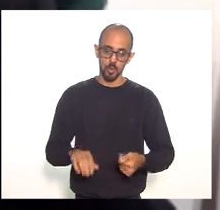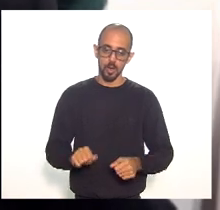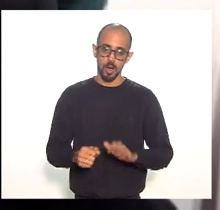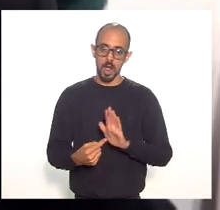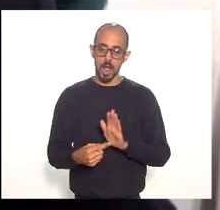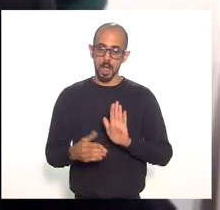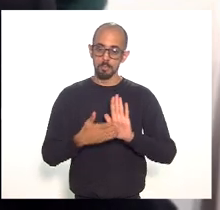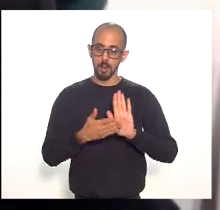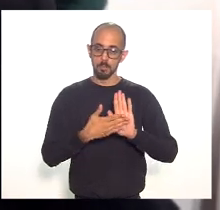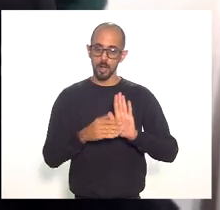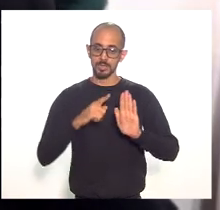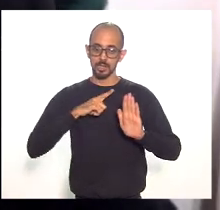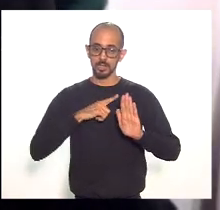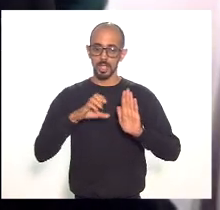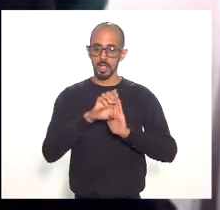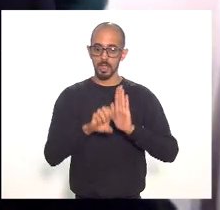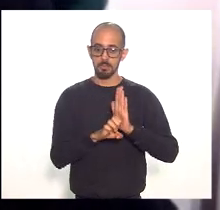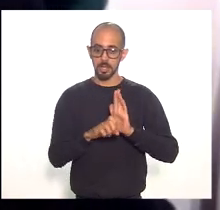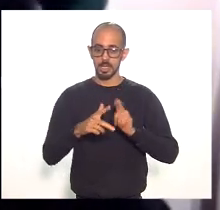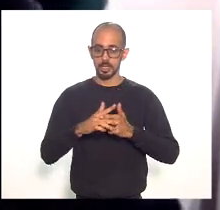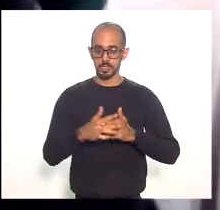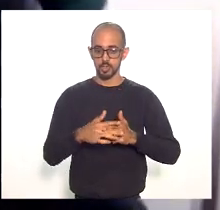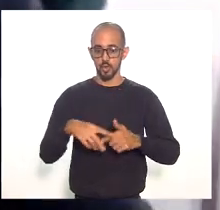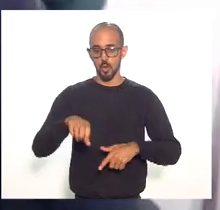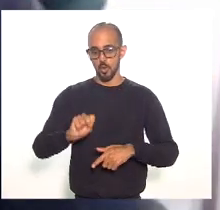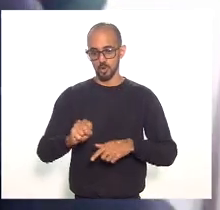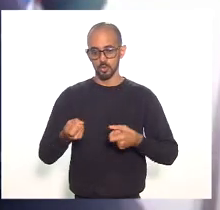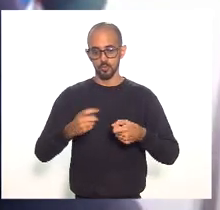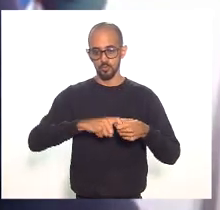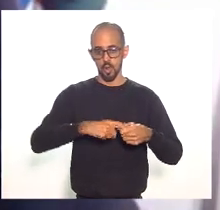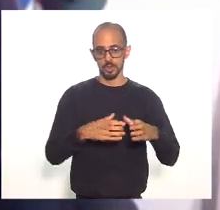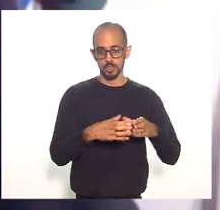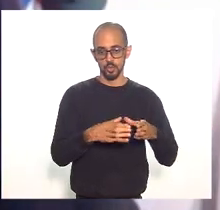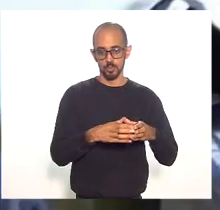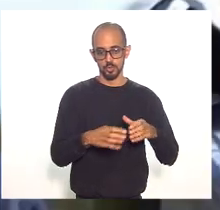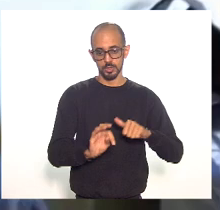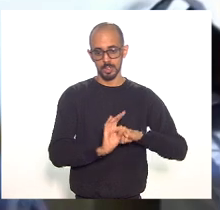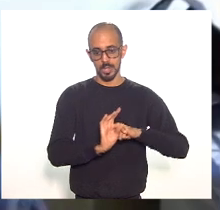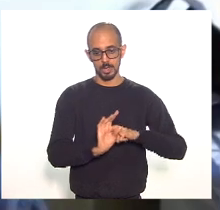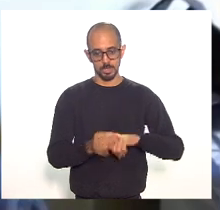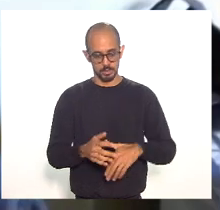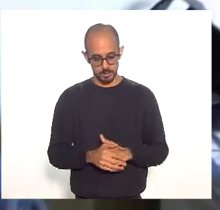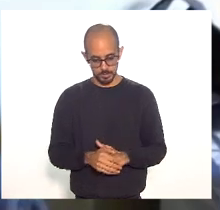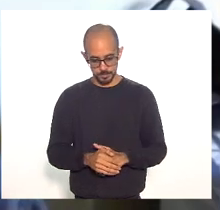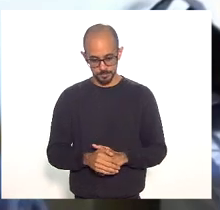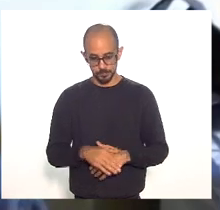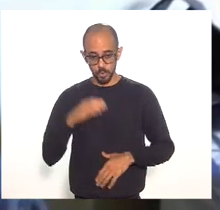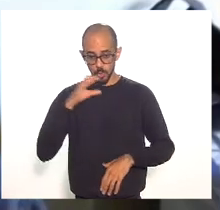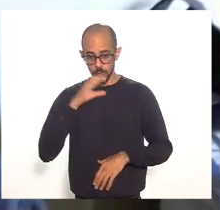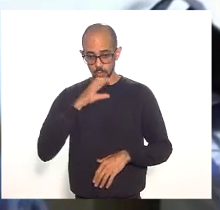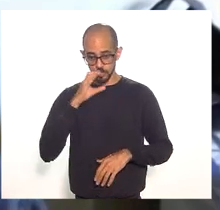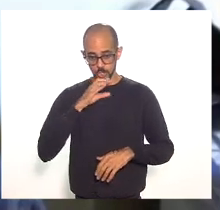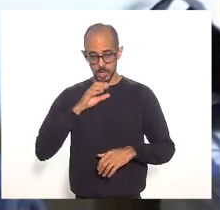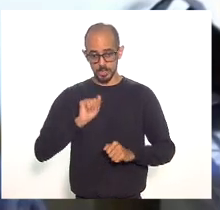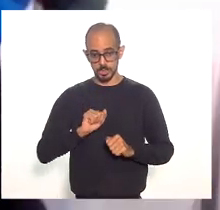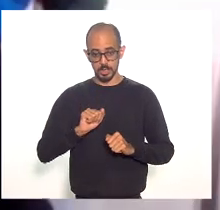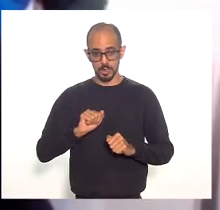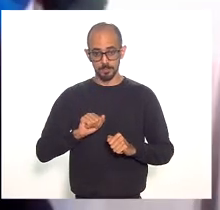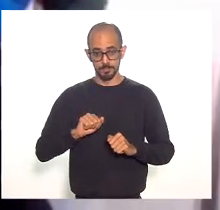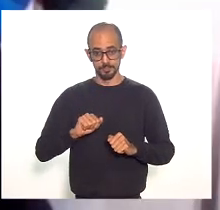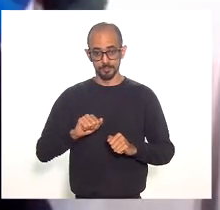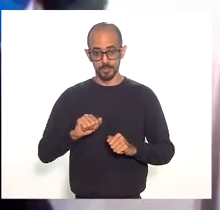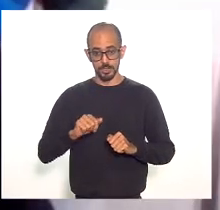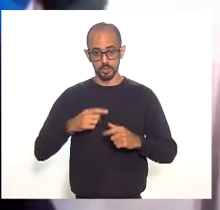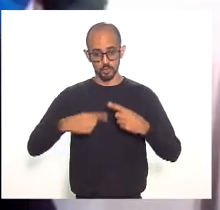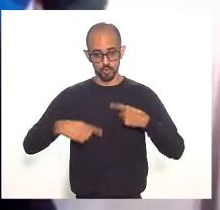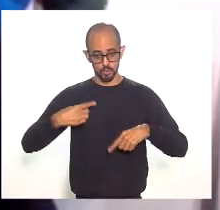presente proposta recebeu 8 emendas. Retorno às comissões técnicas. Em regime de urgência e em discussão